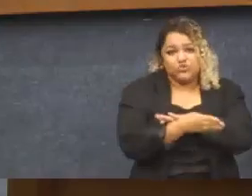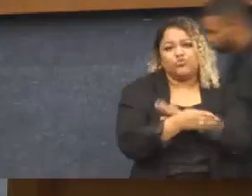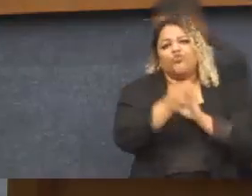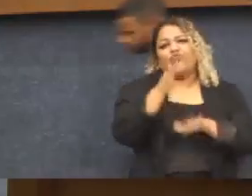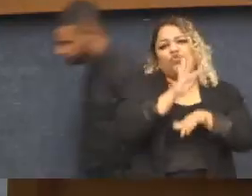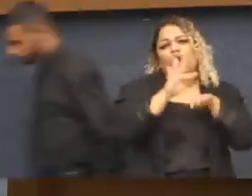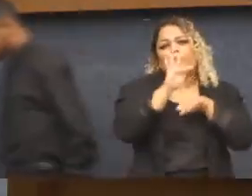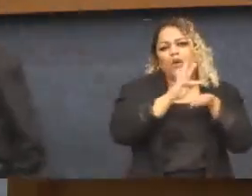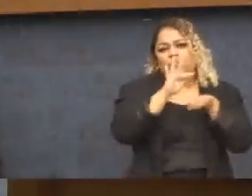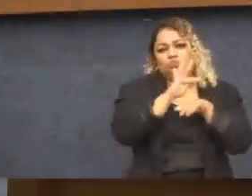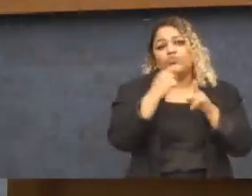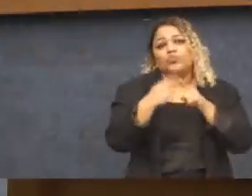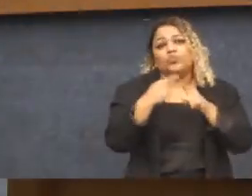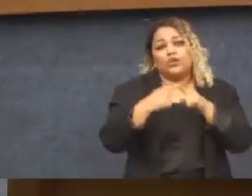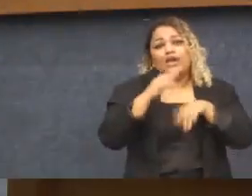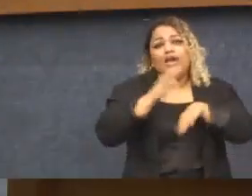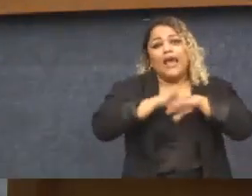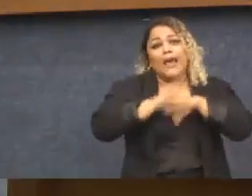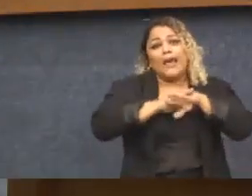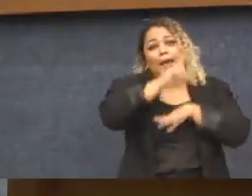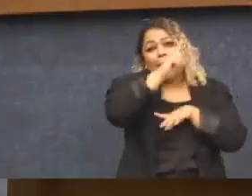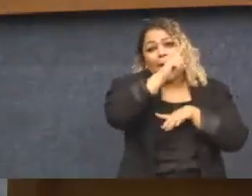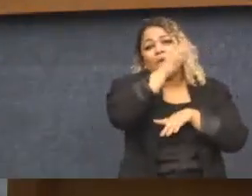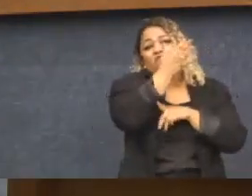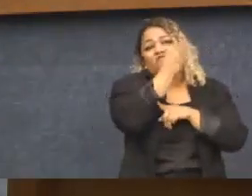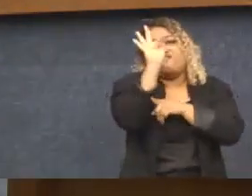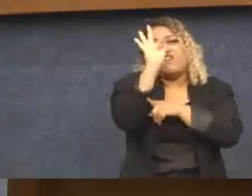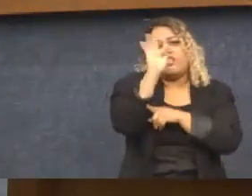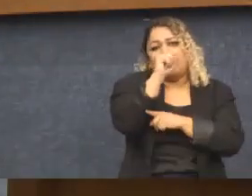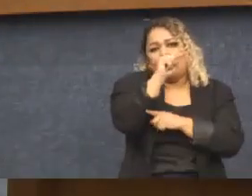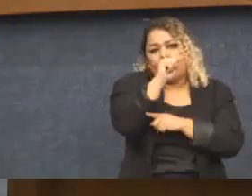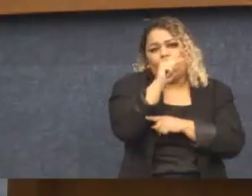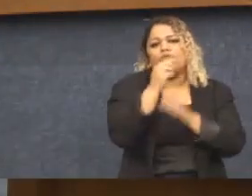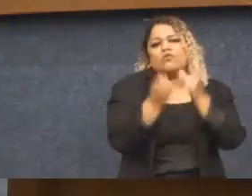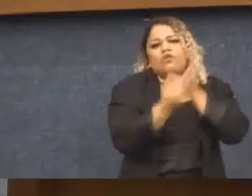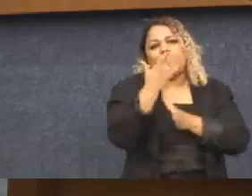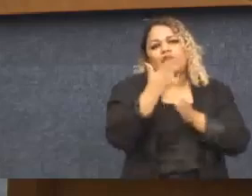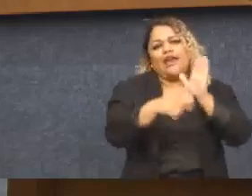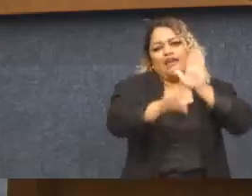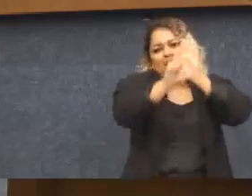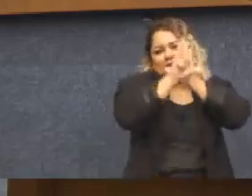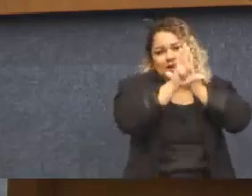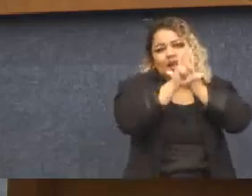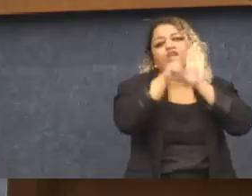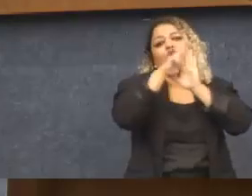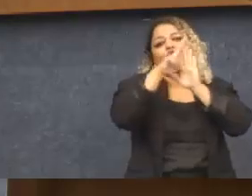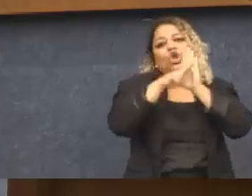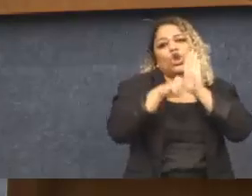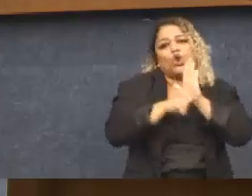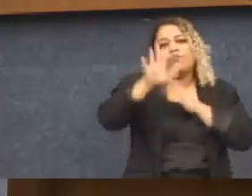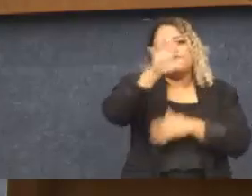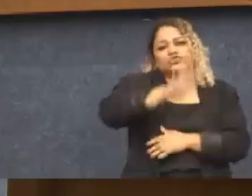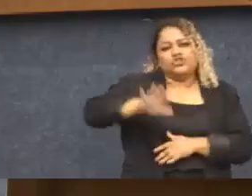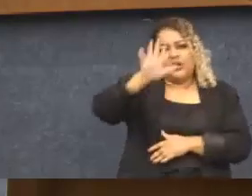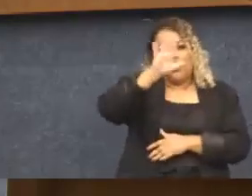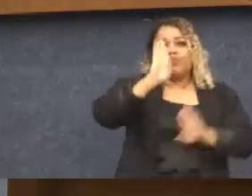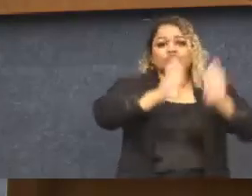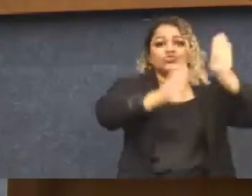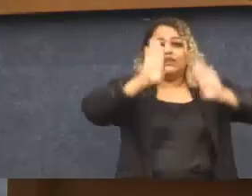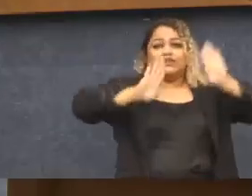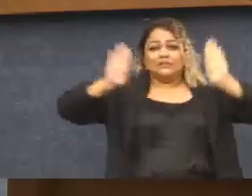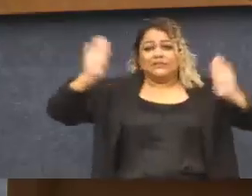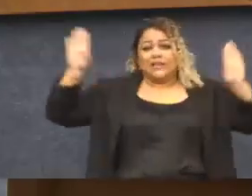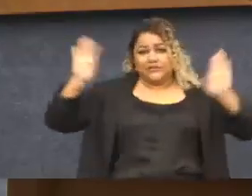1988 reserva à União a competência privativa para legislar sobre normas gerais de licitação e contratação